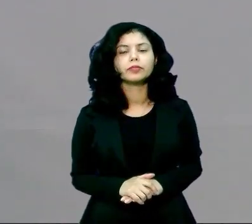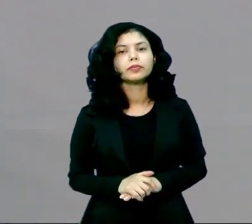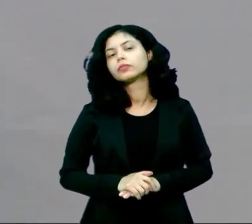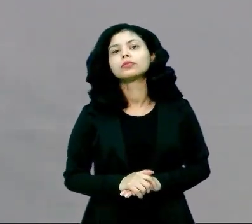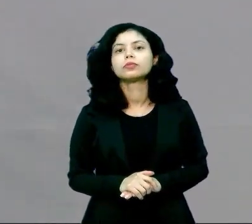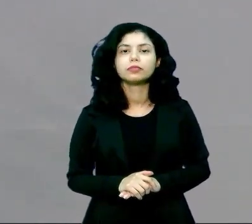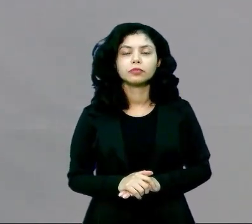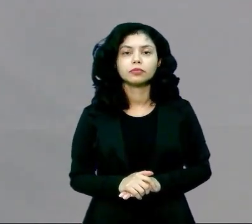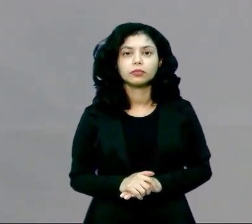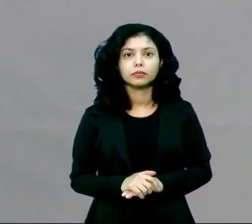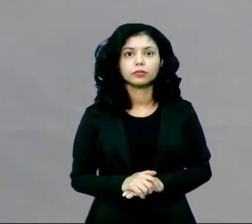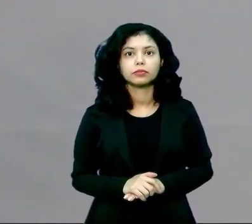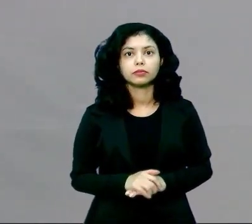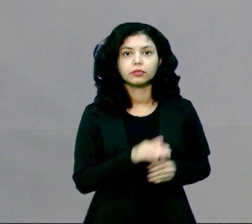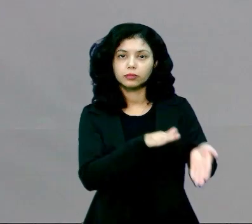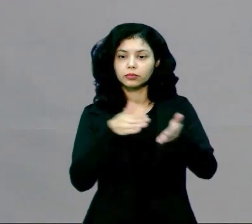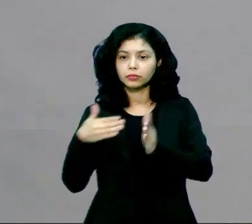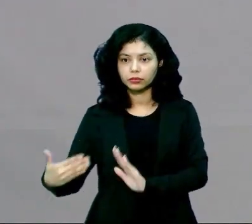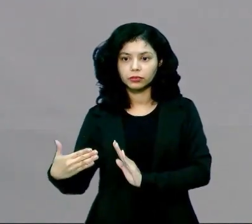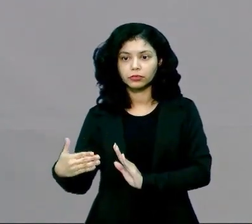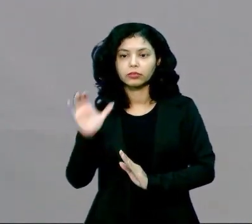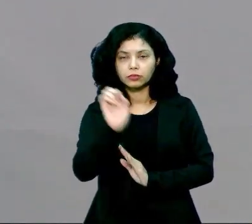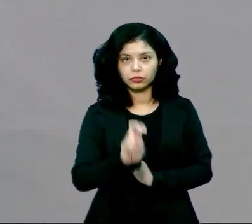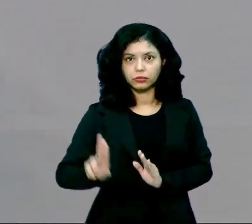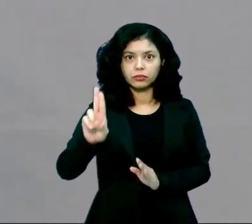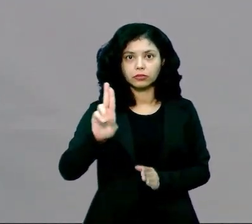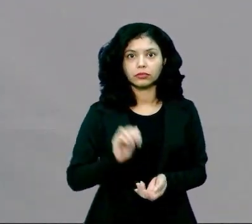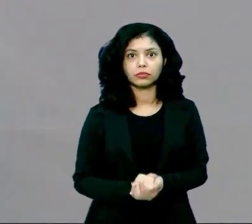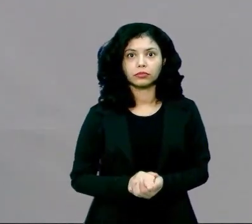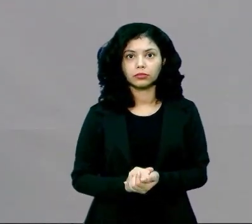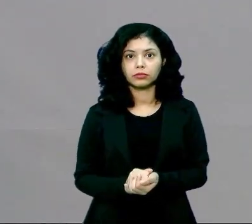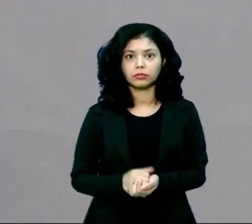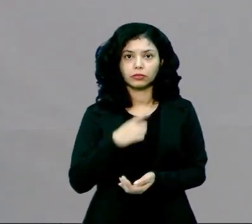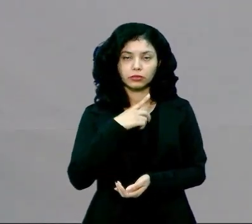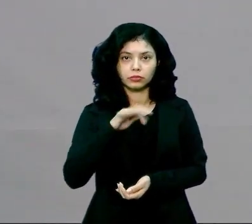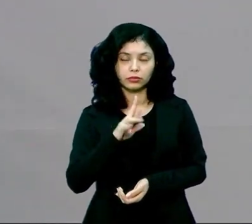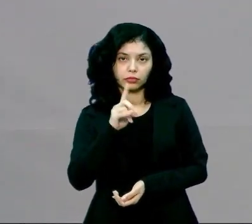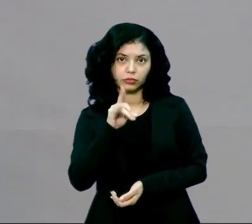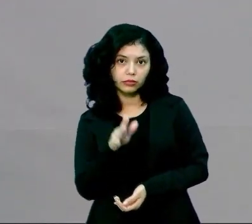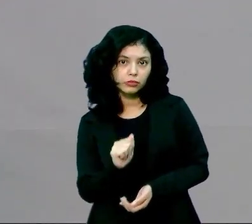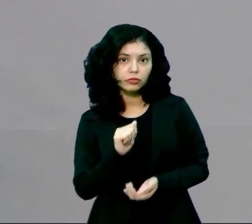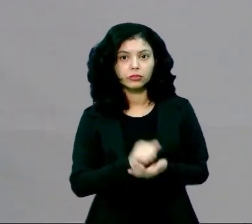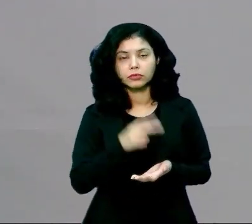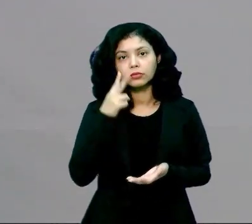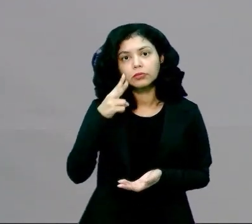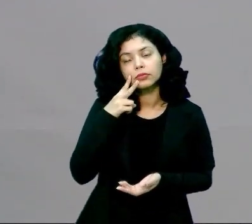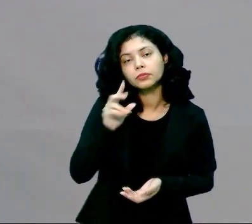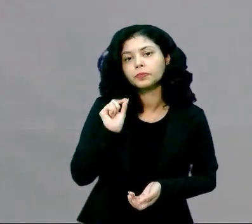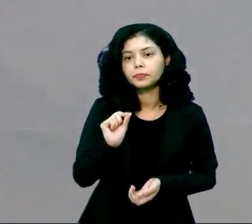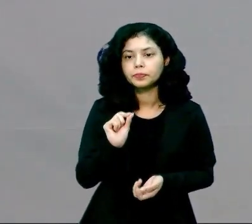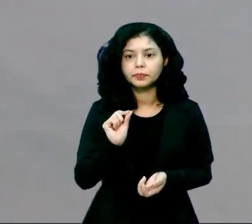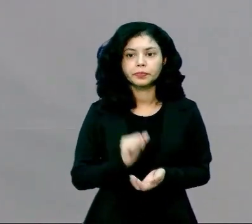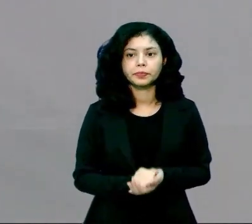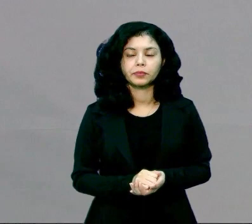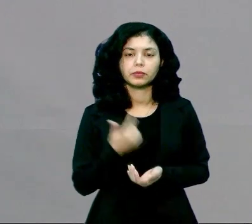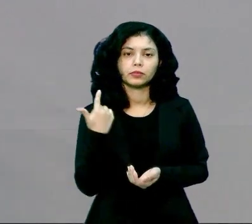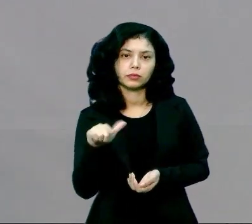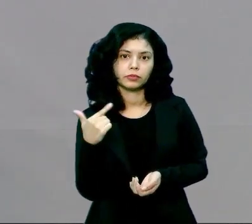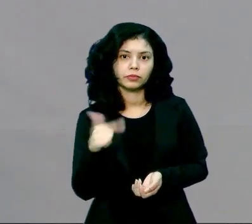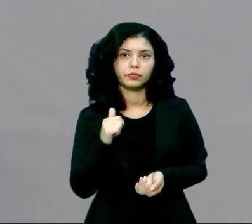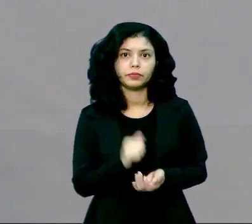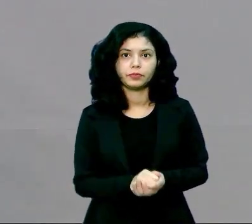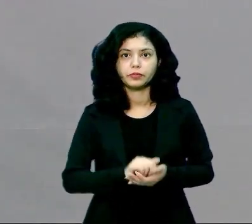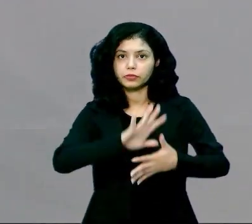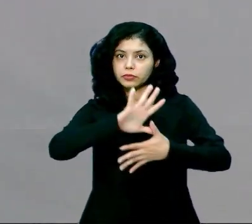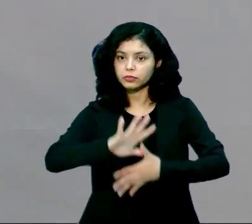né? Então, parte da Europa ali, né, se a gente for pegar hoje pelo meridiano de Greenwich, a gente verifica, se não tivéssemos